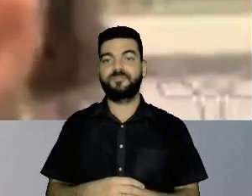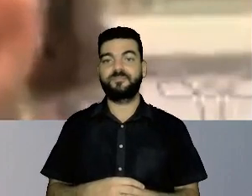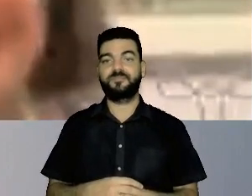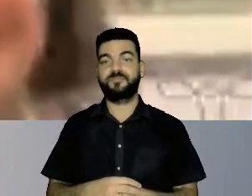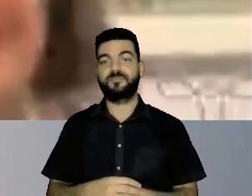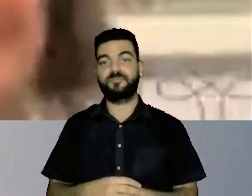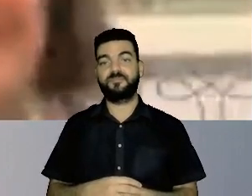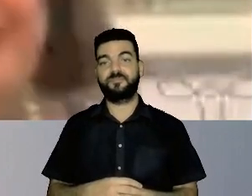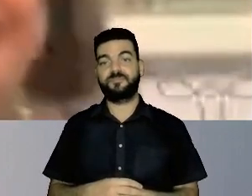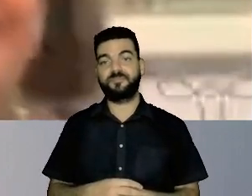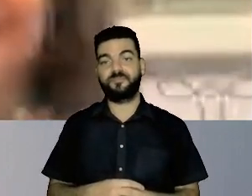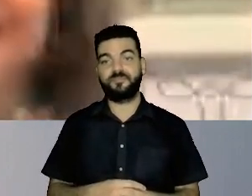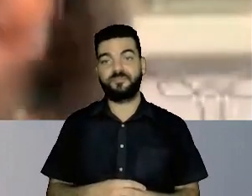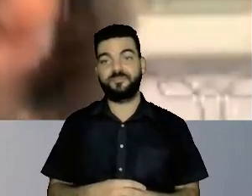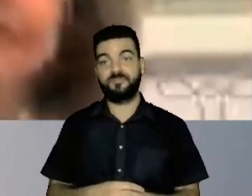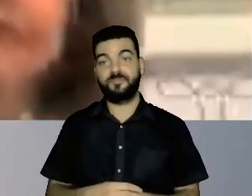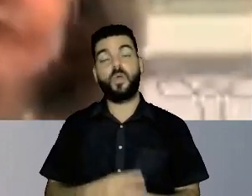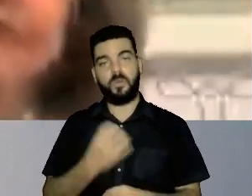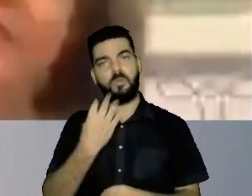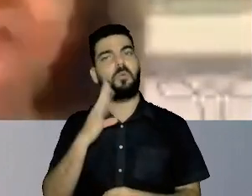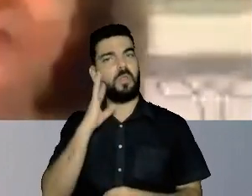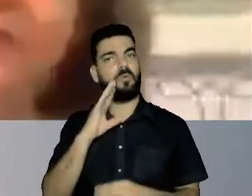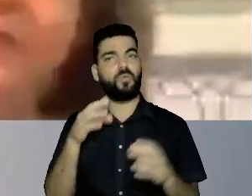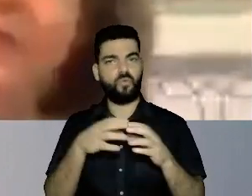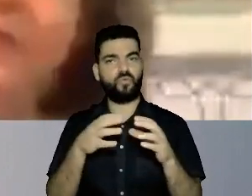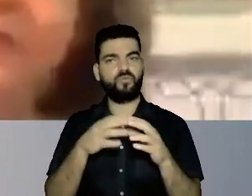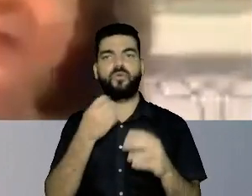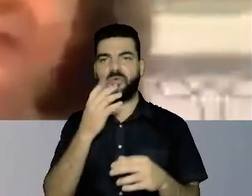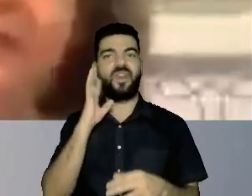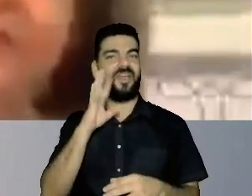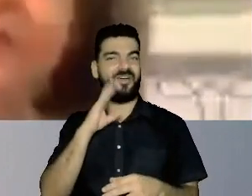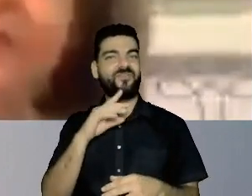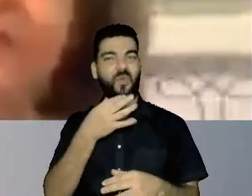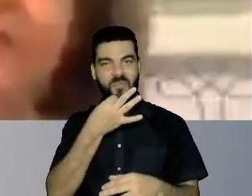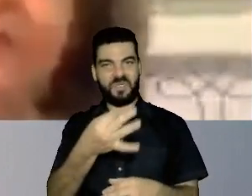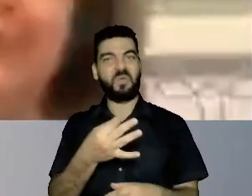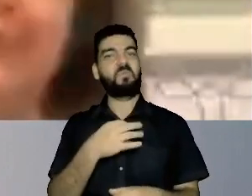existem, tentando cercear a liberdade de ser.